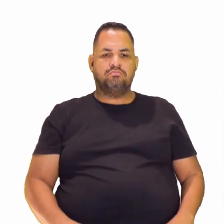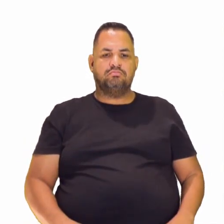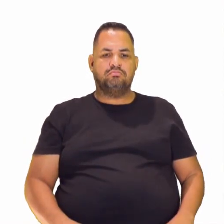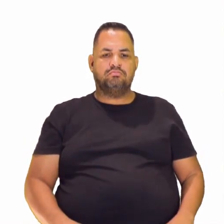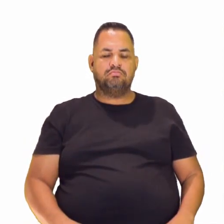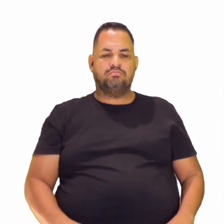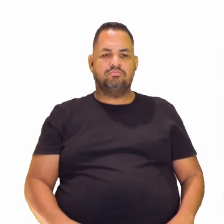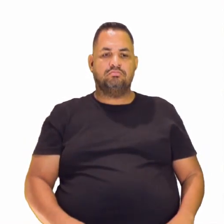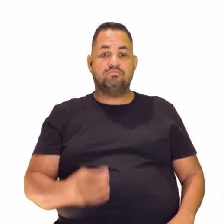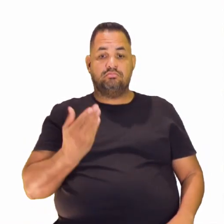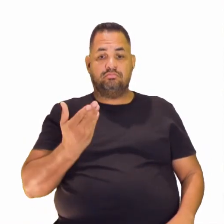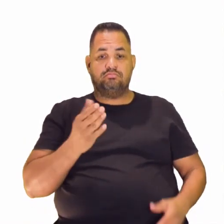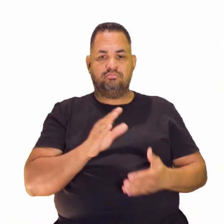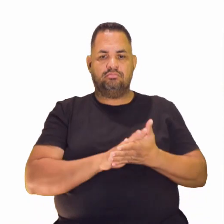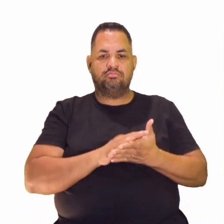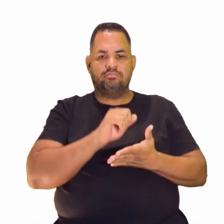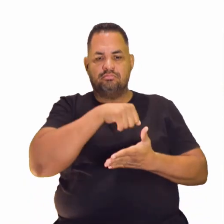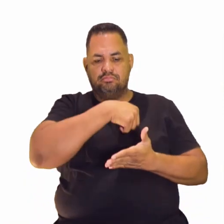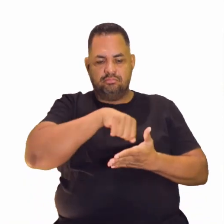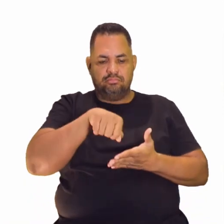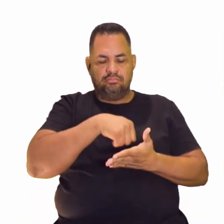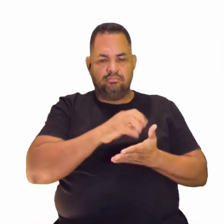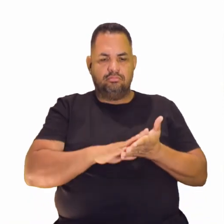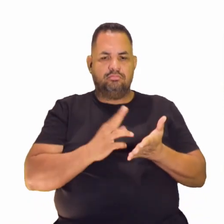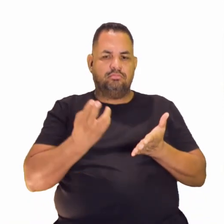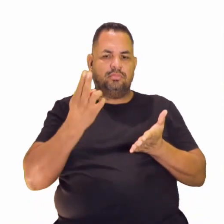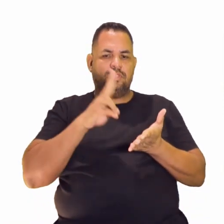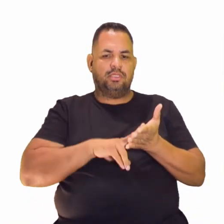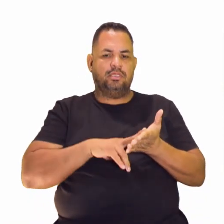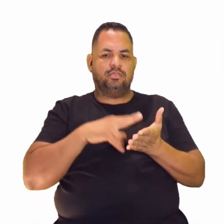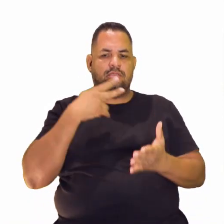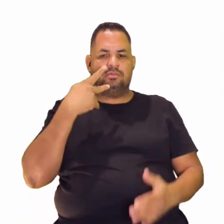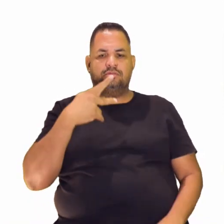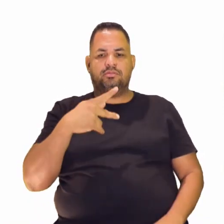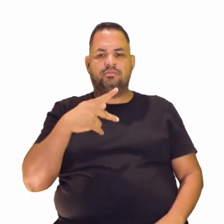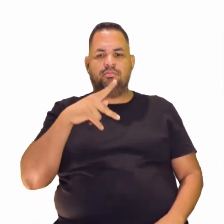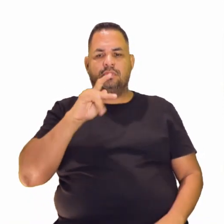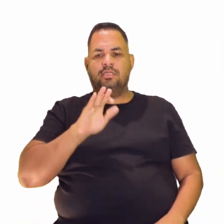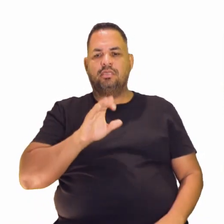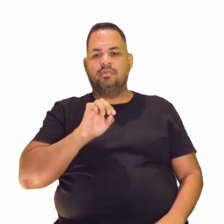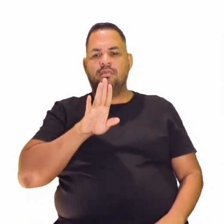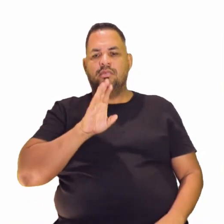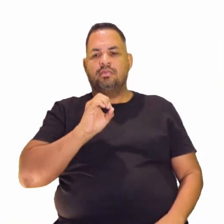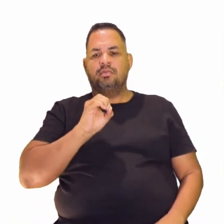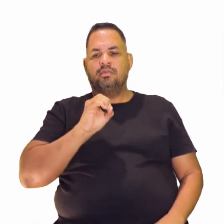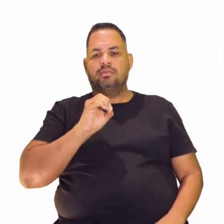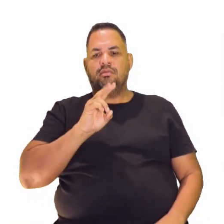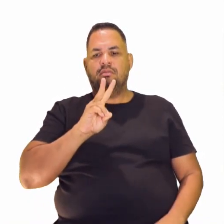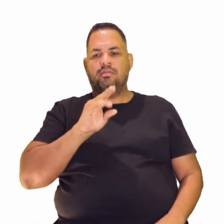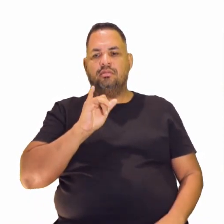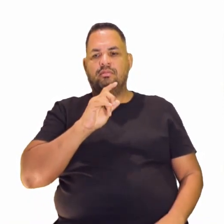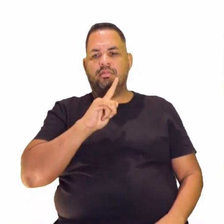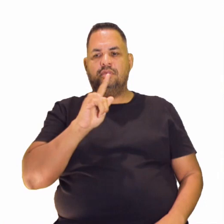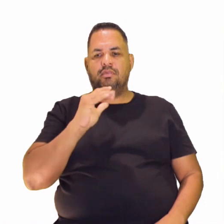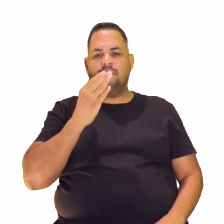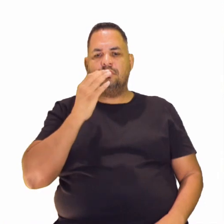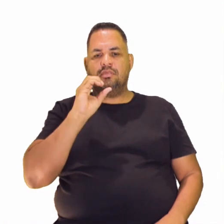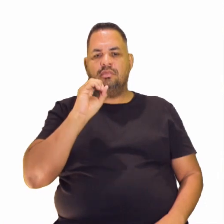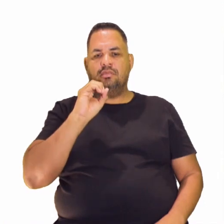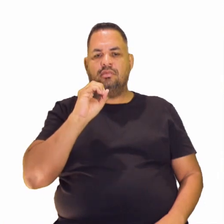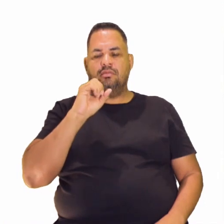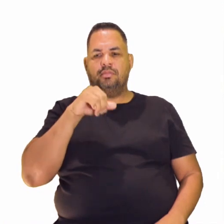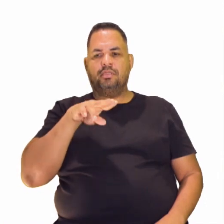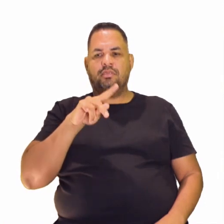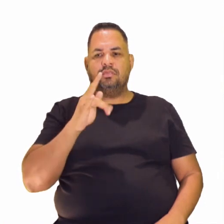E isso aqui está lá registrado na carta que o escrivão, né, a pessoa que ficava